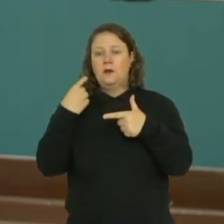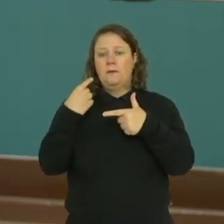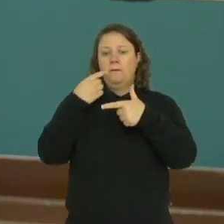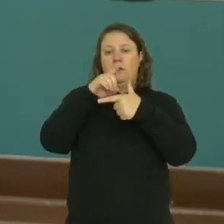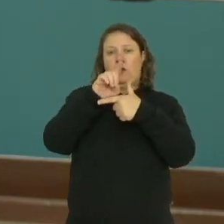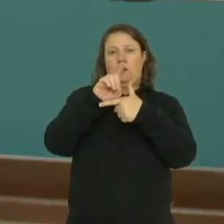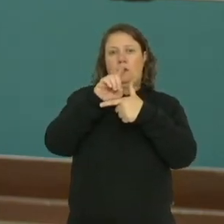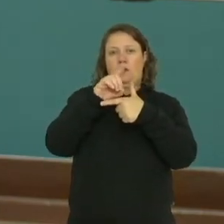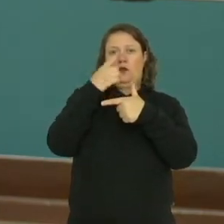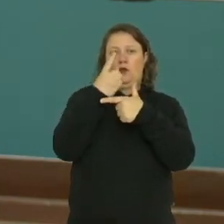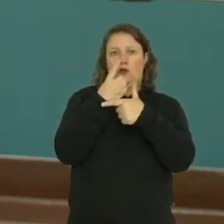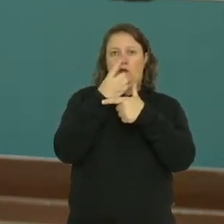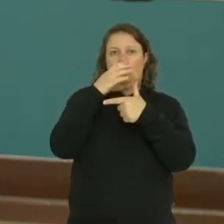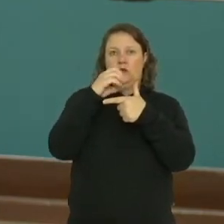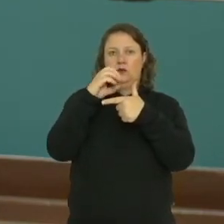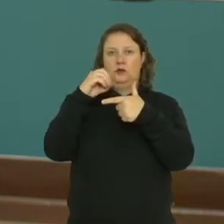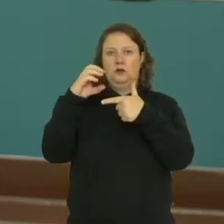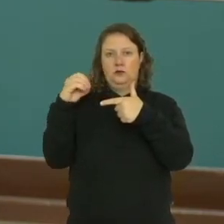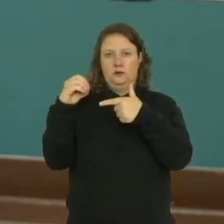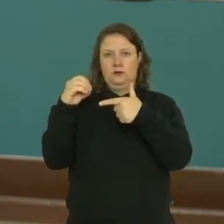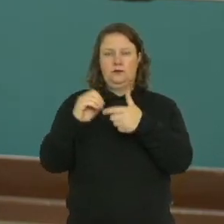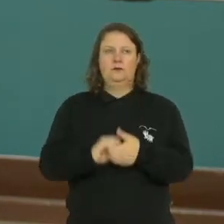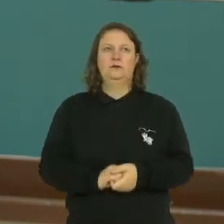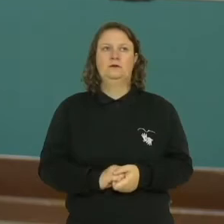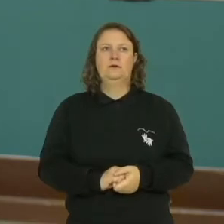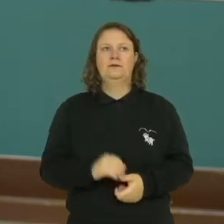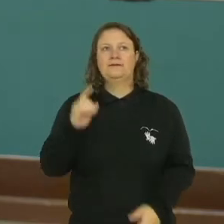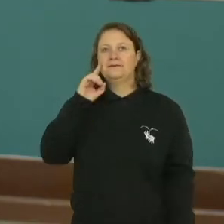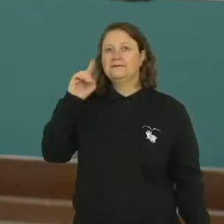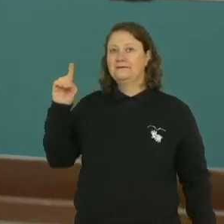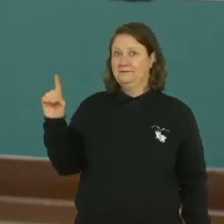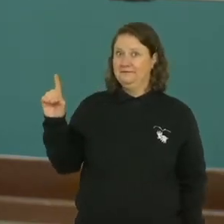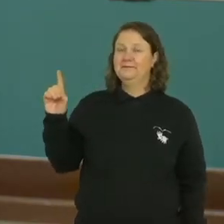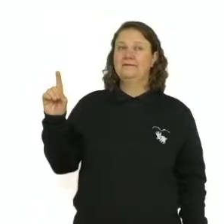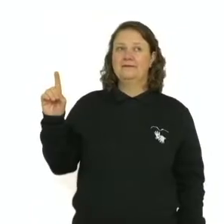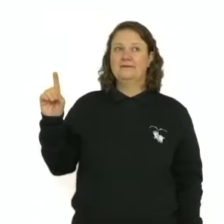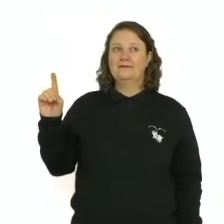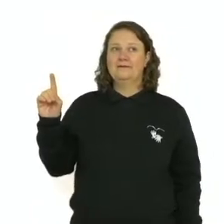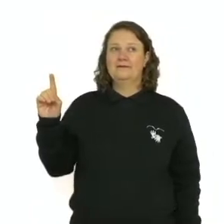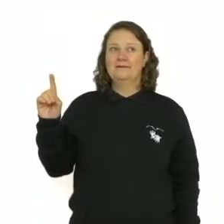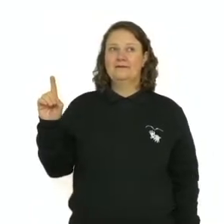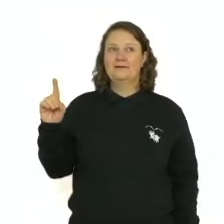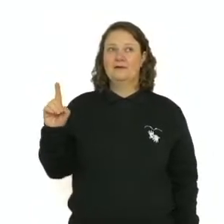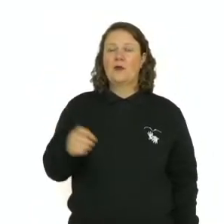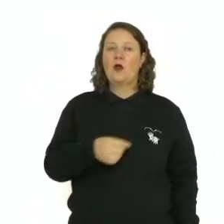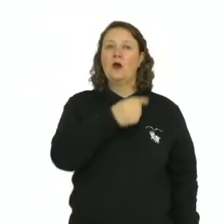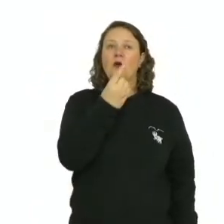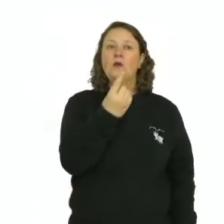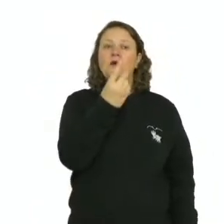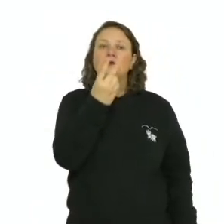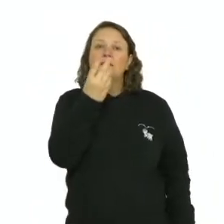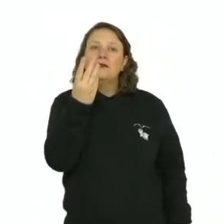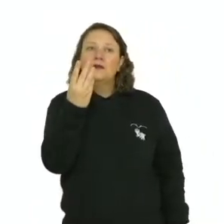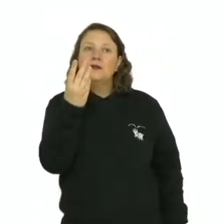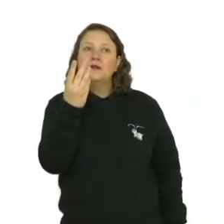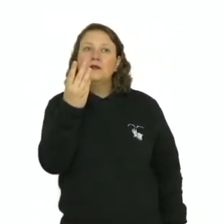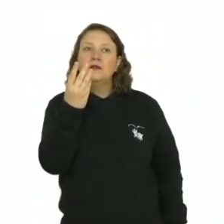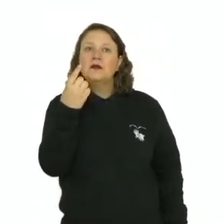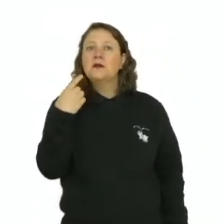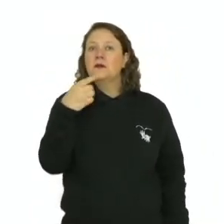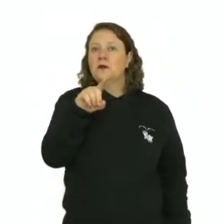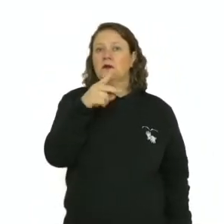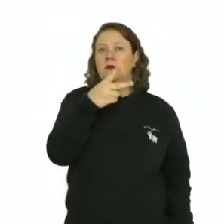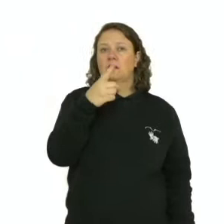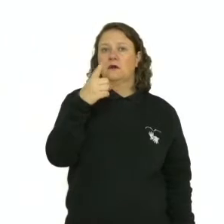Para que nenhum deles tenha vírgula. Então, 1,212 vezes 1000, a vírgula anda 3 casinhas, ficou